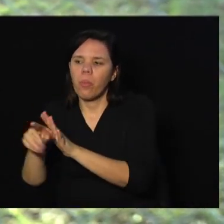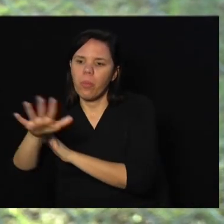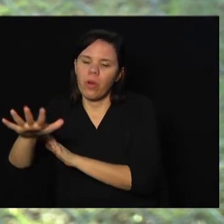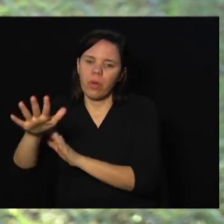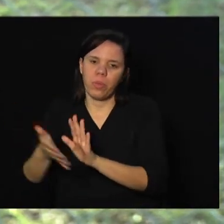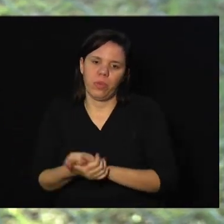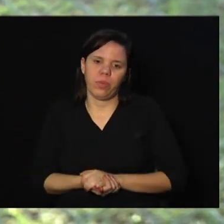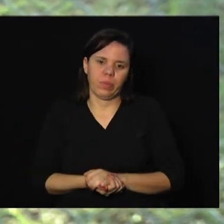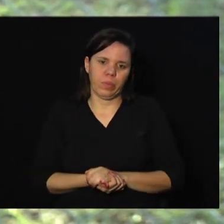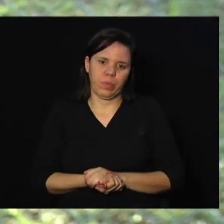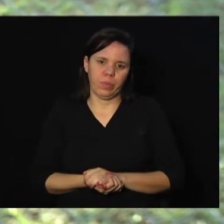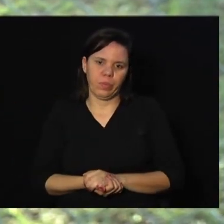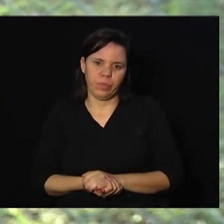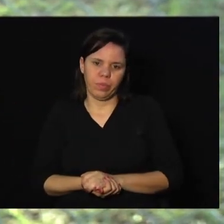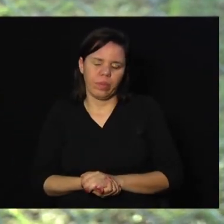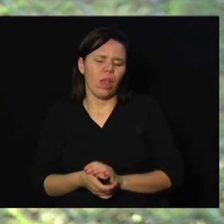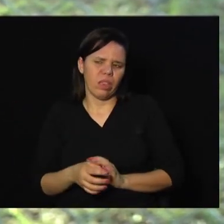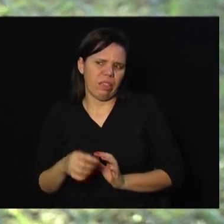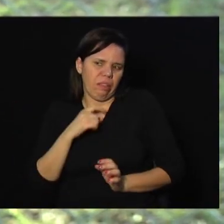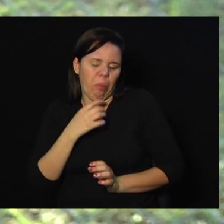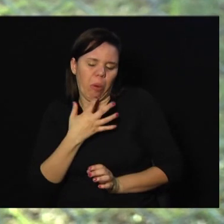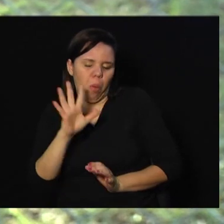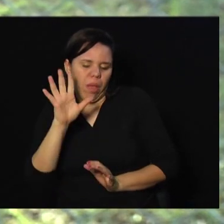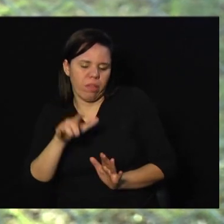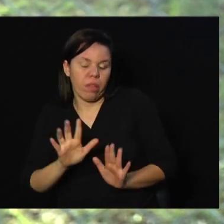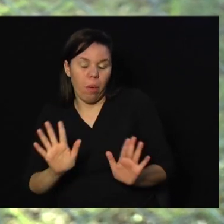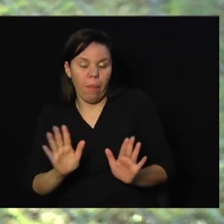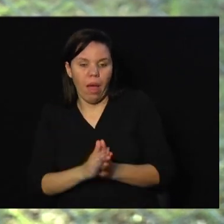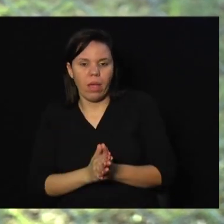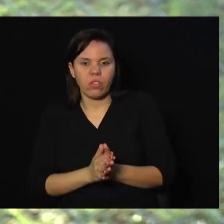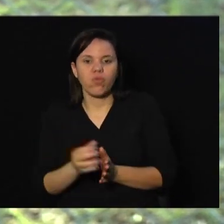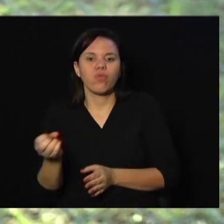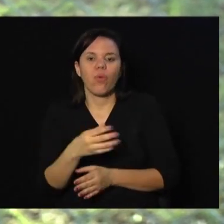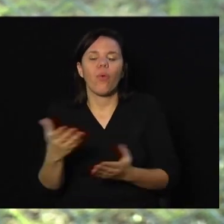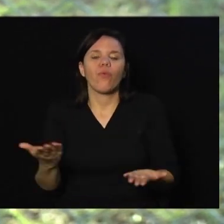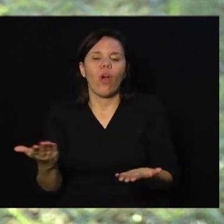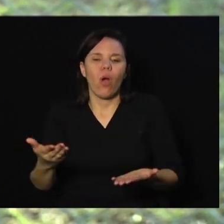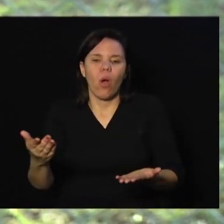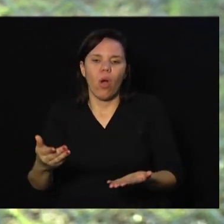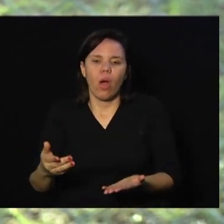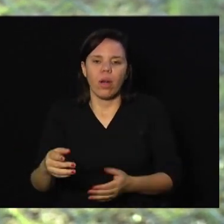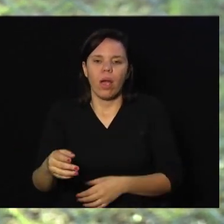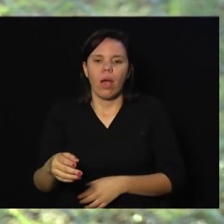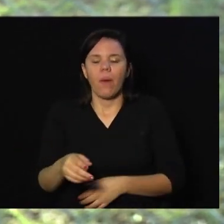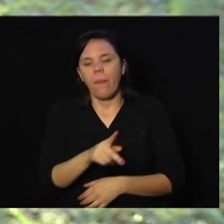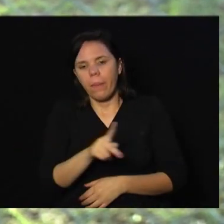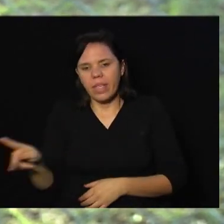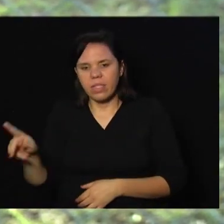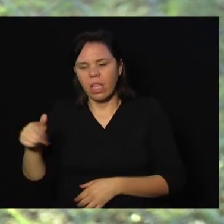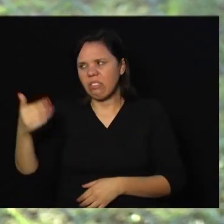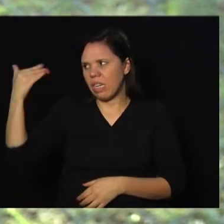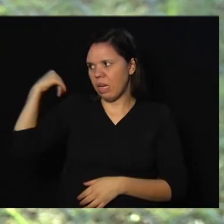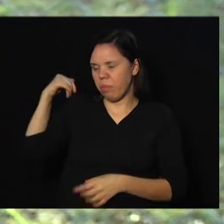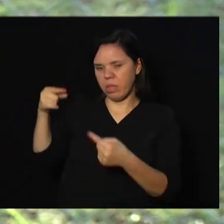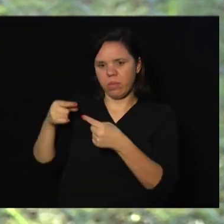eu seja um desconhecido lá, né? Hoje o atual presidente era da minha época, eu